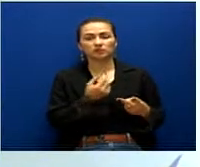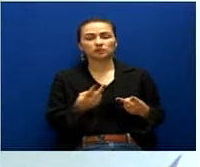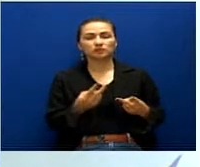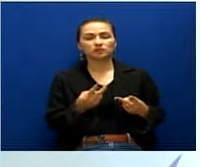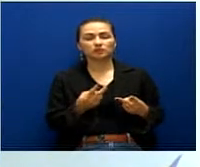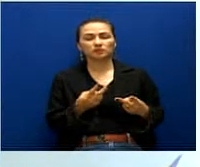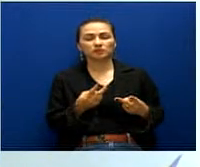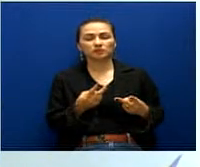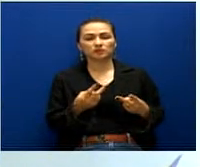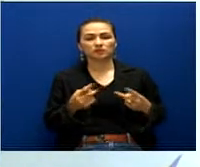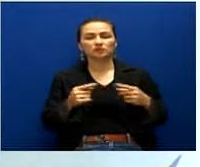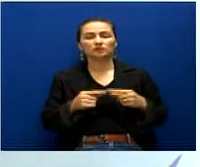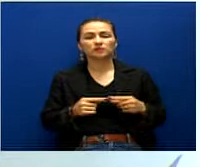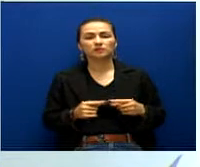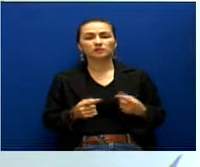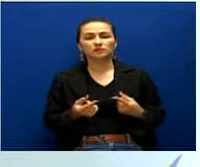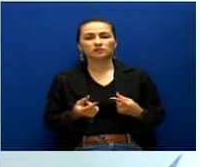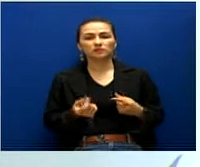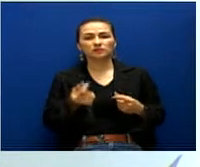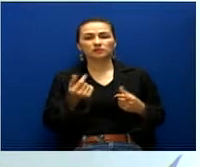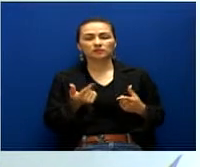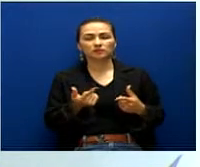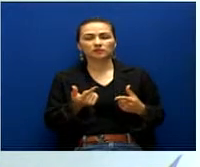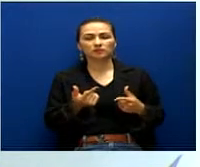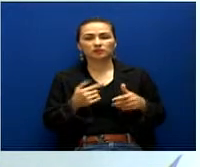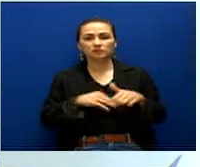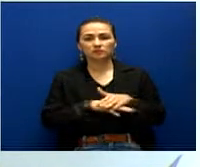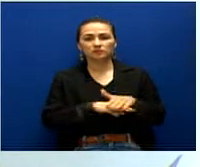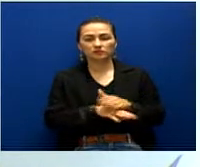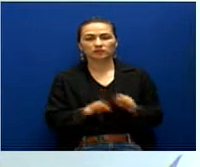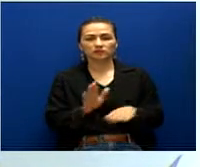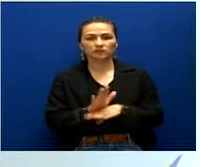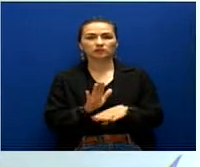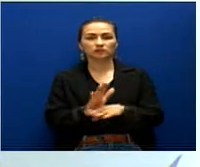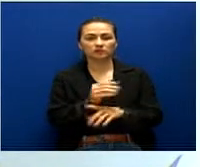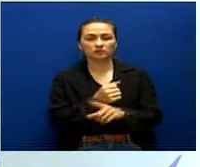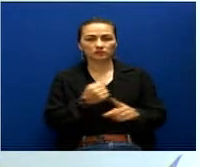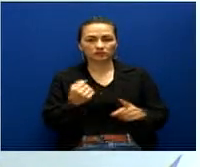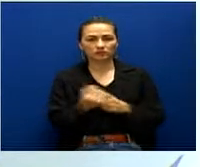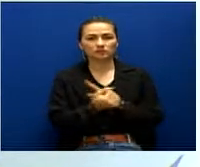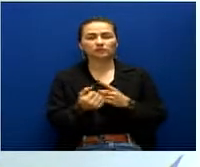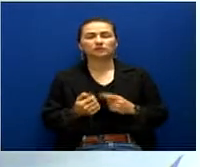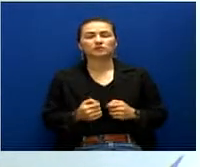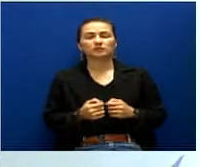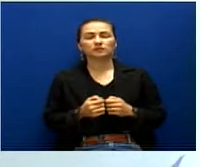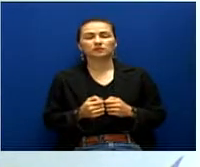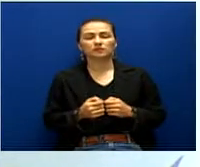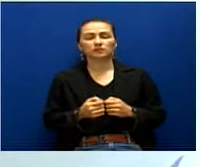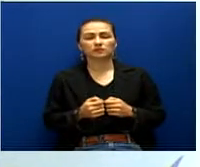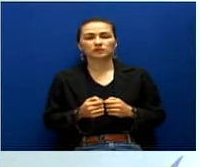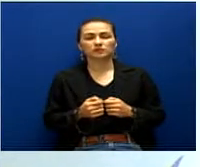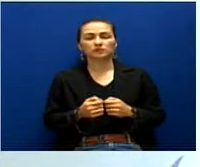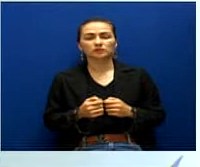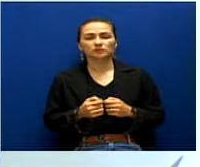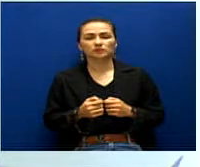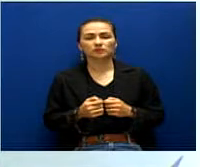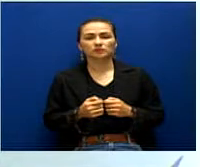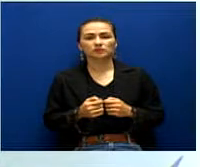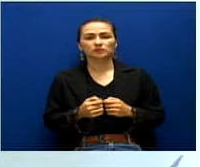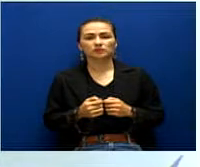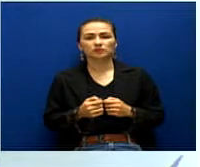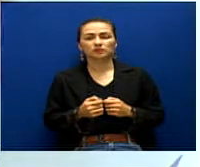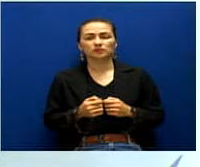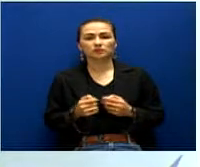secretariado, ela vai tratar do Fundo Municipal de Assistência Social, para que haja mais investimento. E a emenda